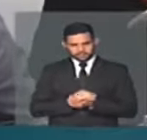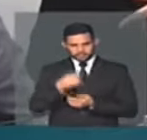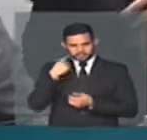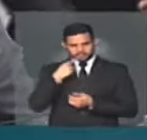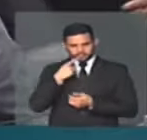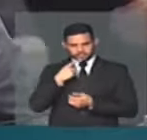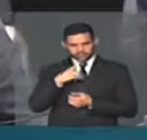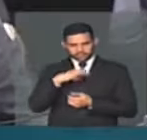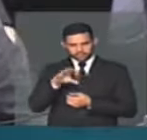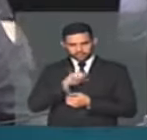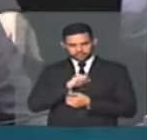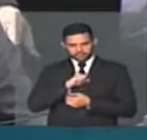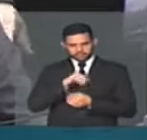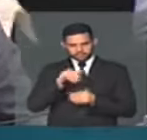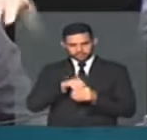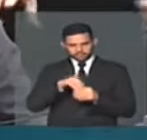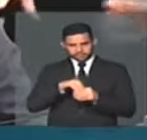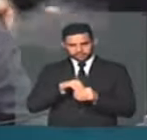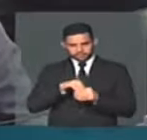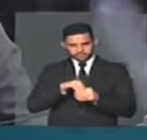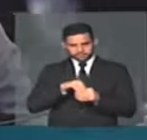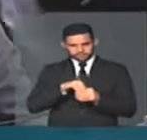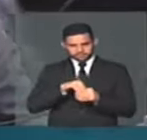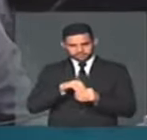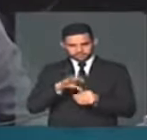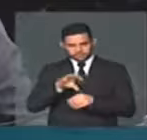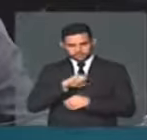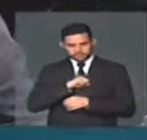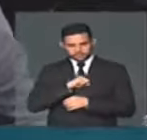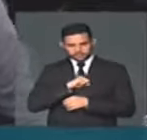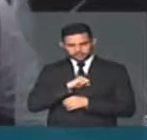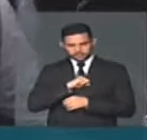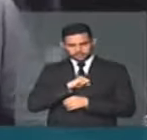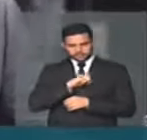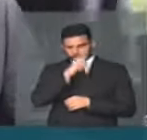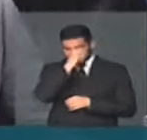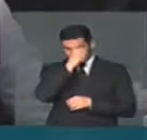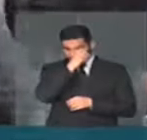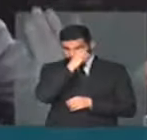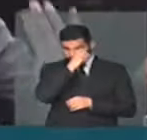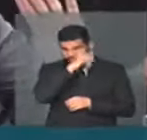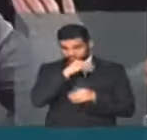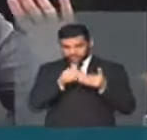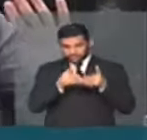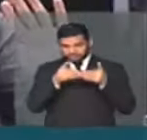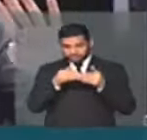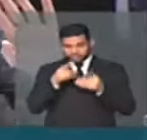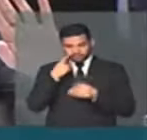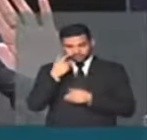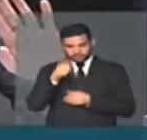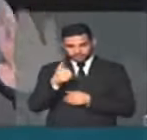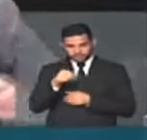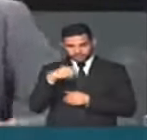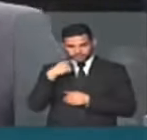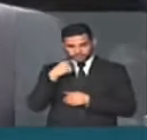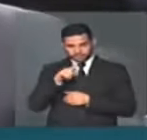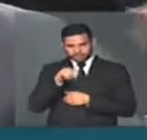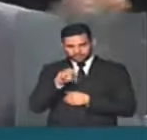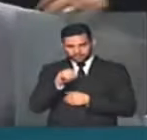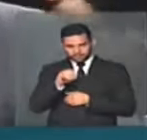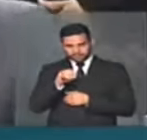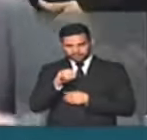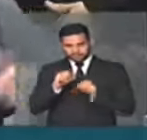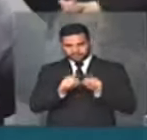Os deputados aceitam que seja votação simbólica? Aceita? Ok, a pedido de verificação por parte do deputado